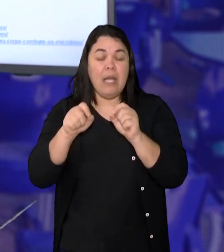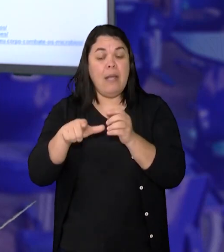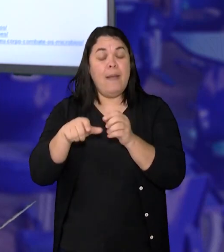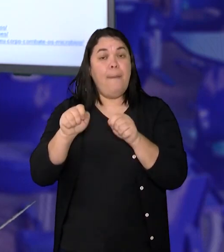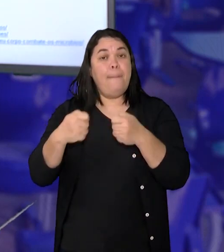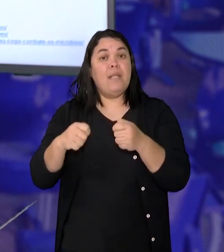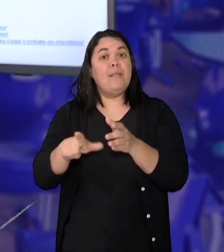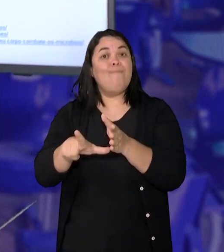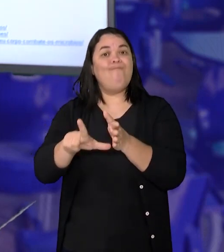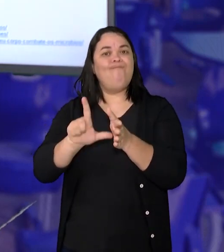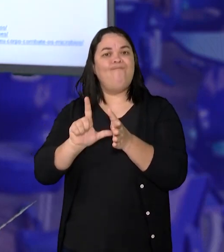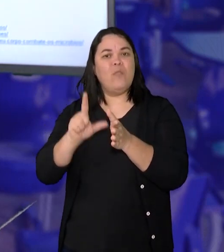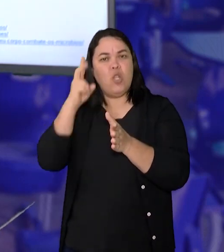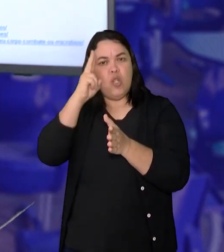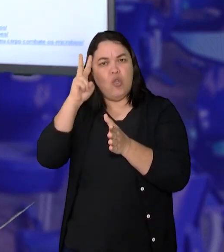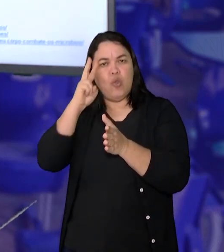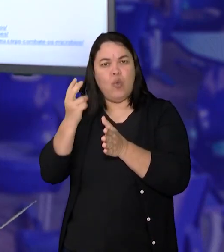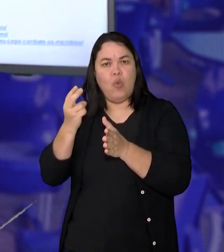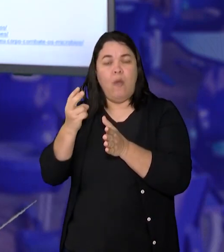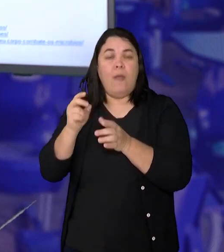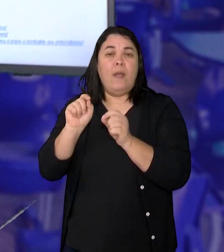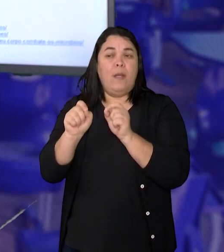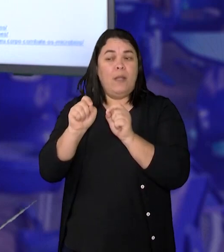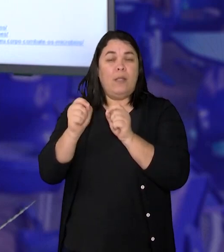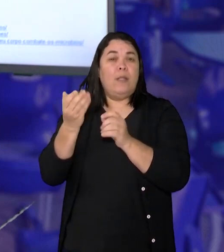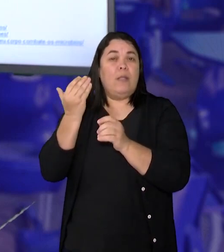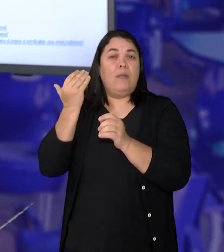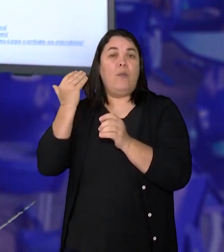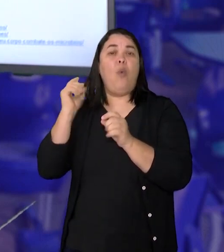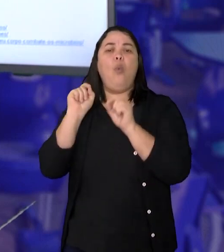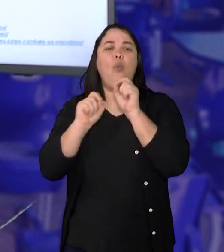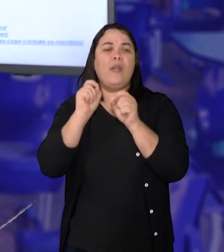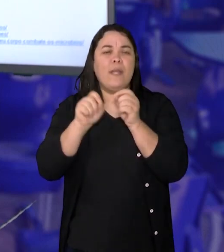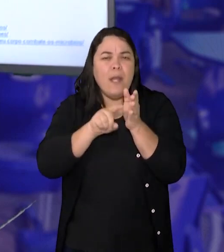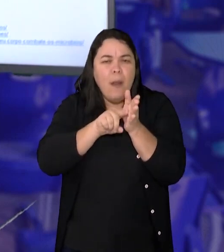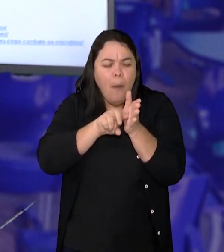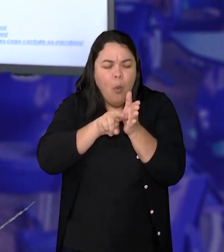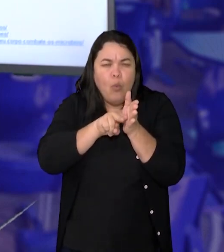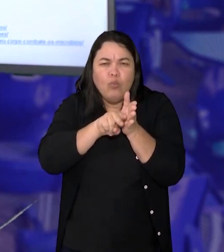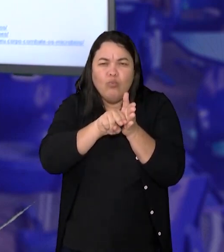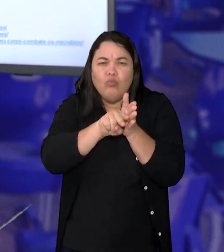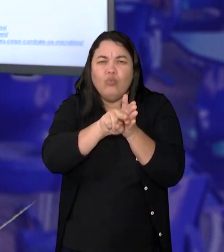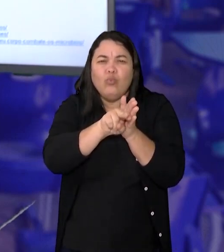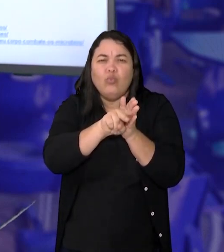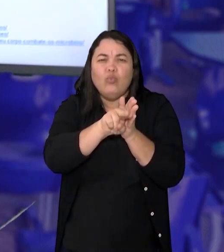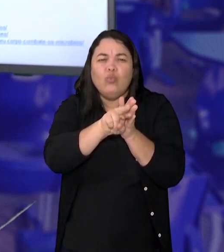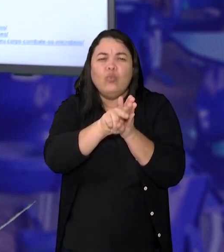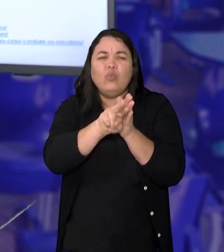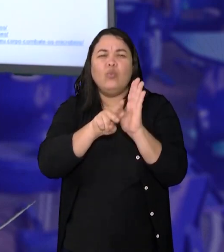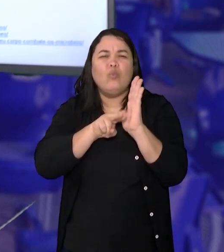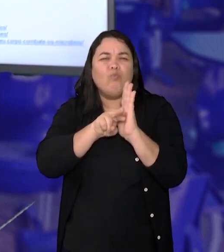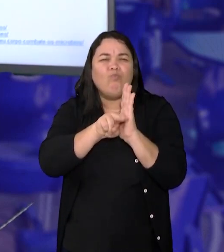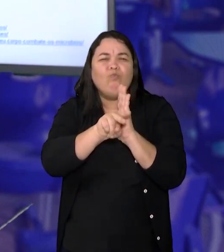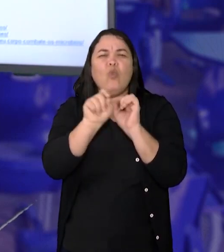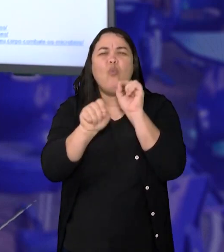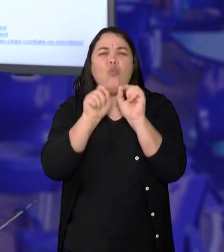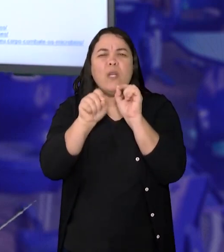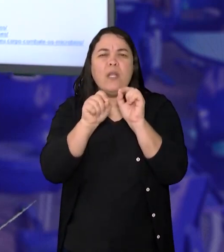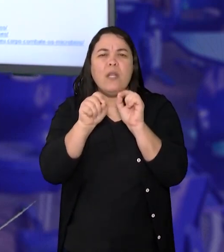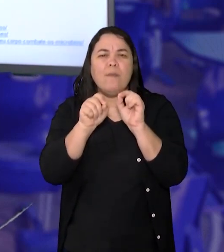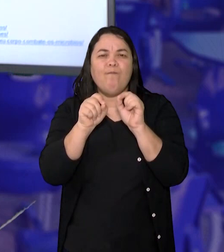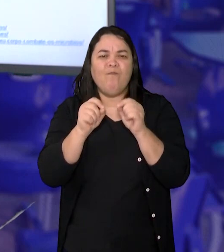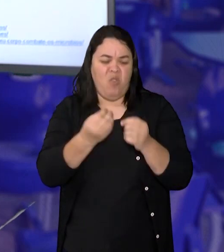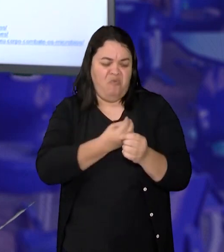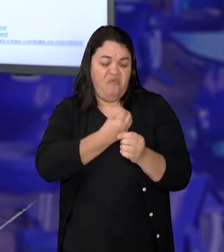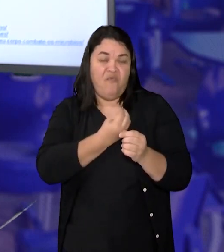voltar um pouquinho nos bichinhos chamados de micróbios. Os micróbios nada mais são do que seres vivos